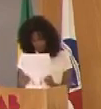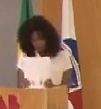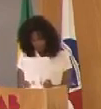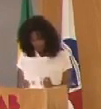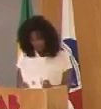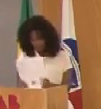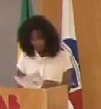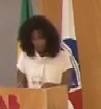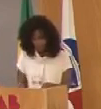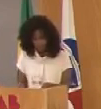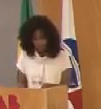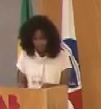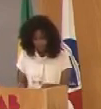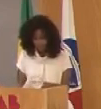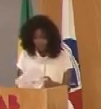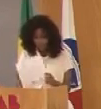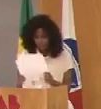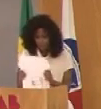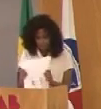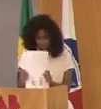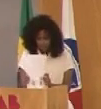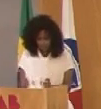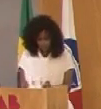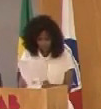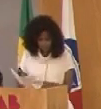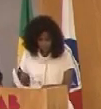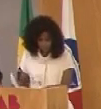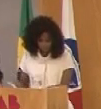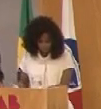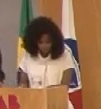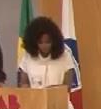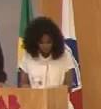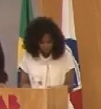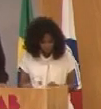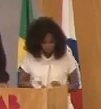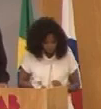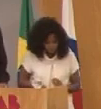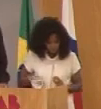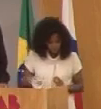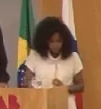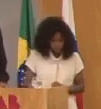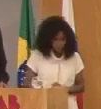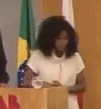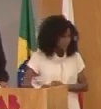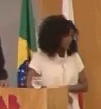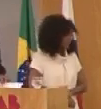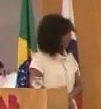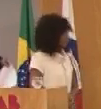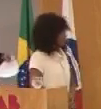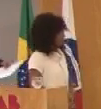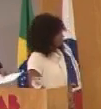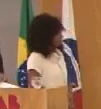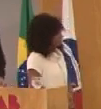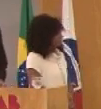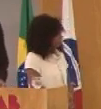da ultradireita ao poder no mundo, né? Mas também, especificamente, em relação